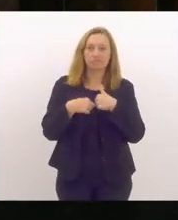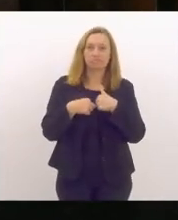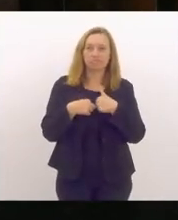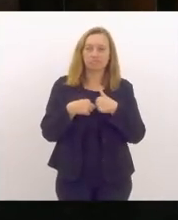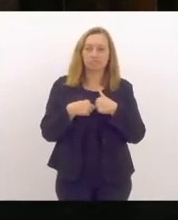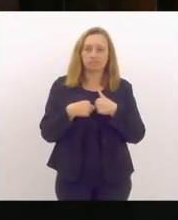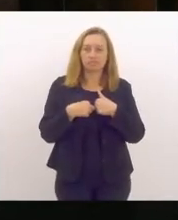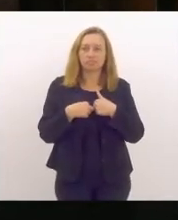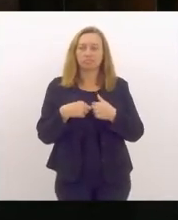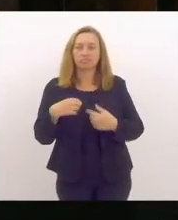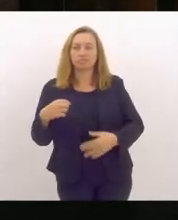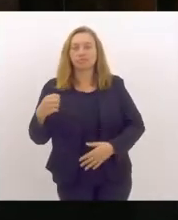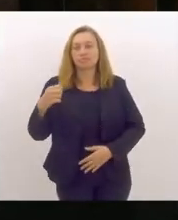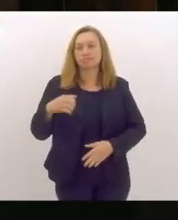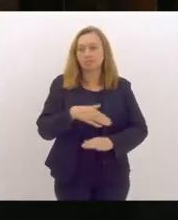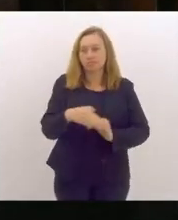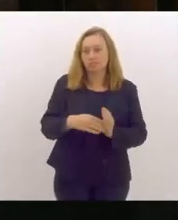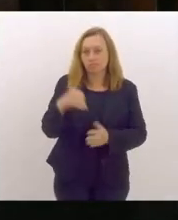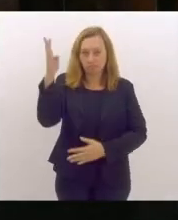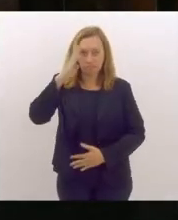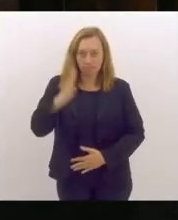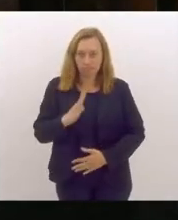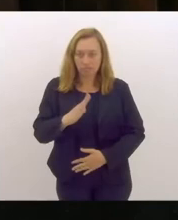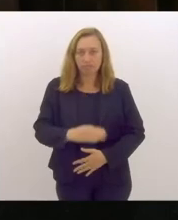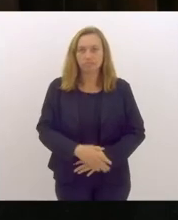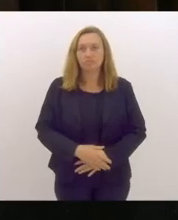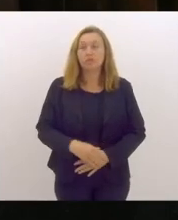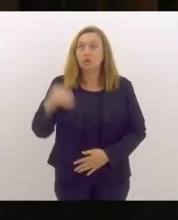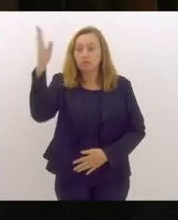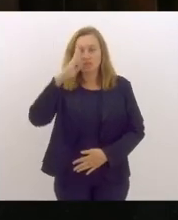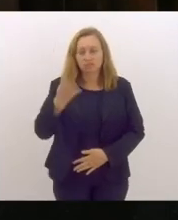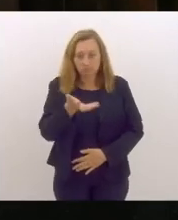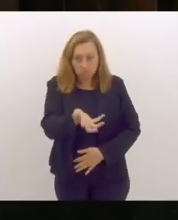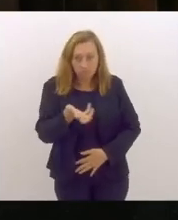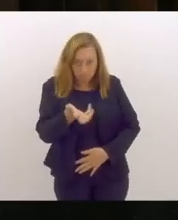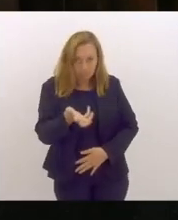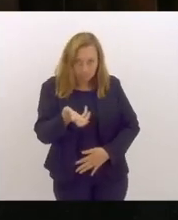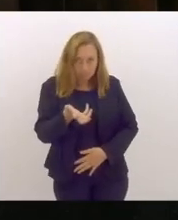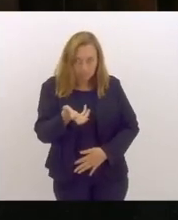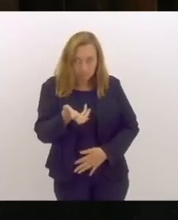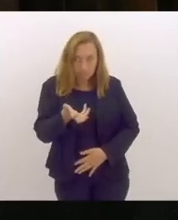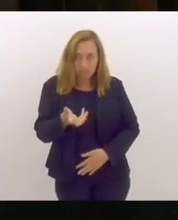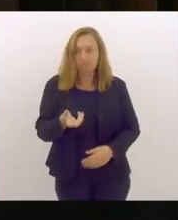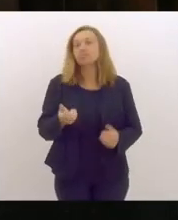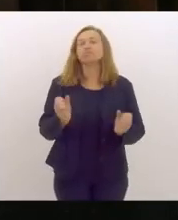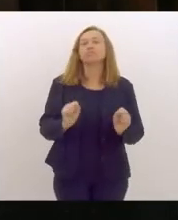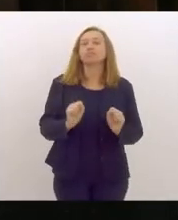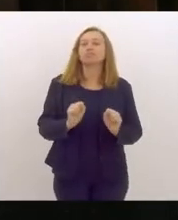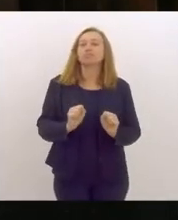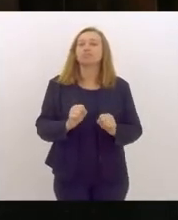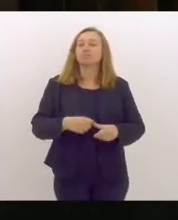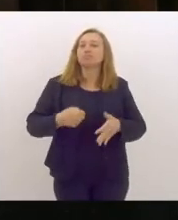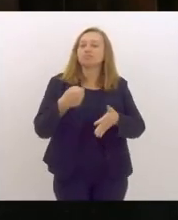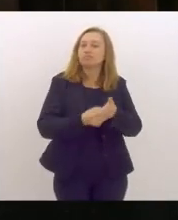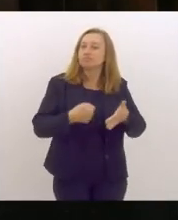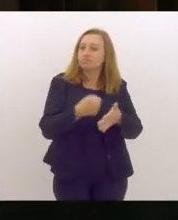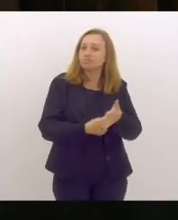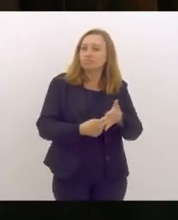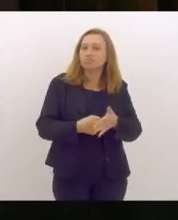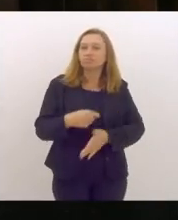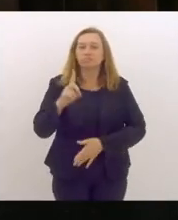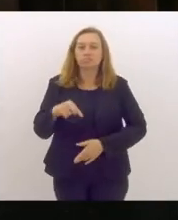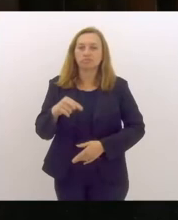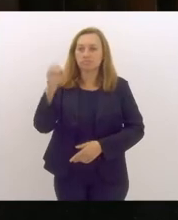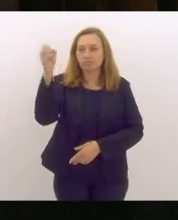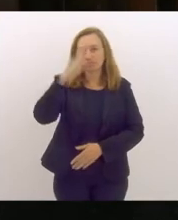para os brasileiros e o Brasil que nós queremos que devemos devemos batata acolher por ele é o